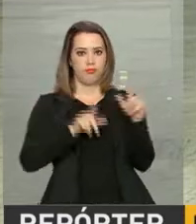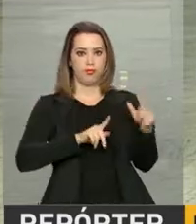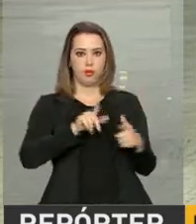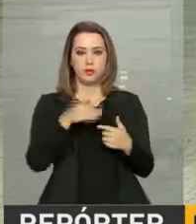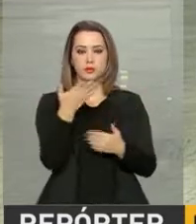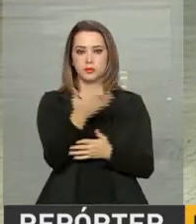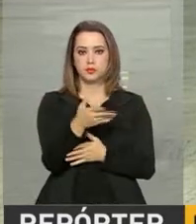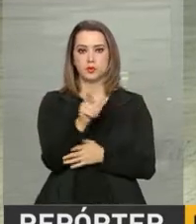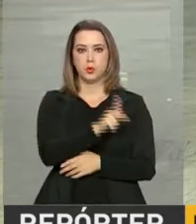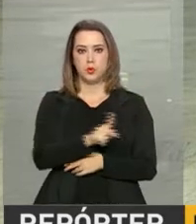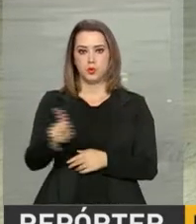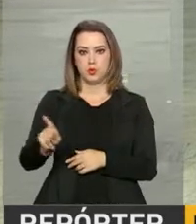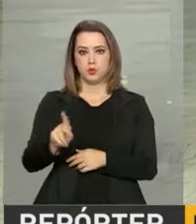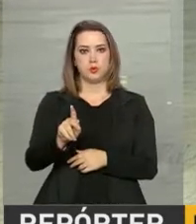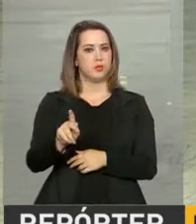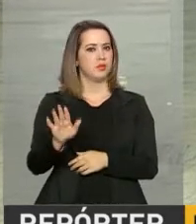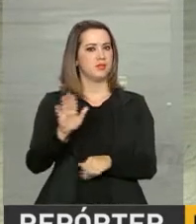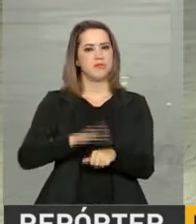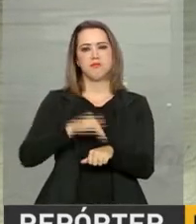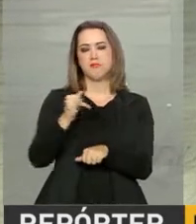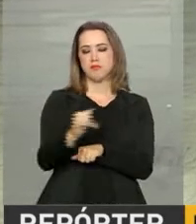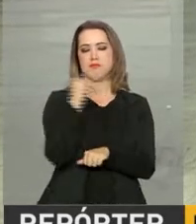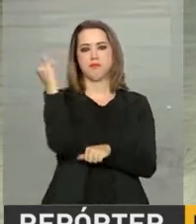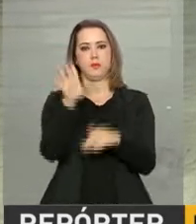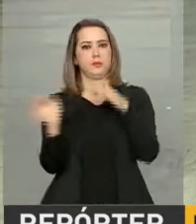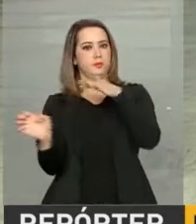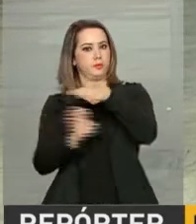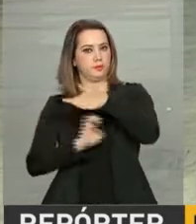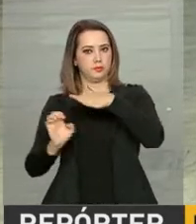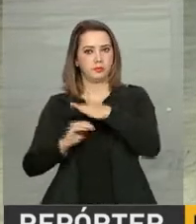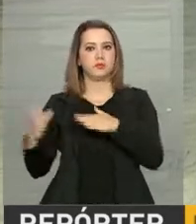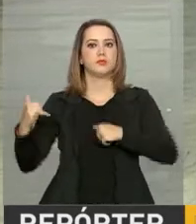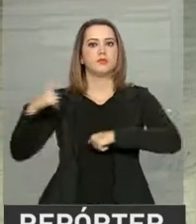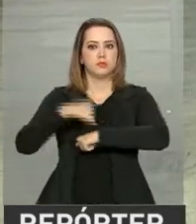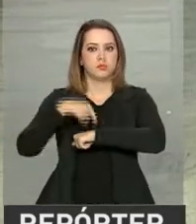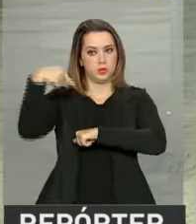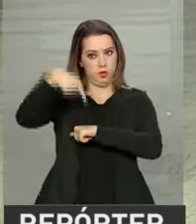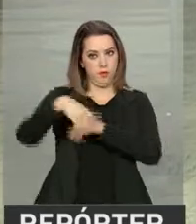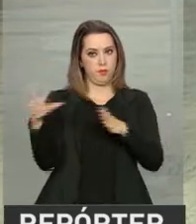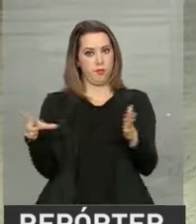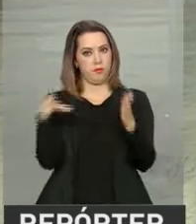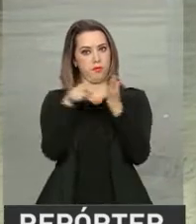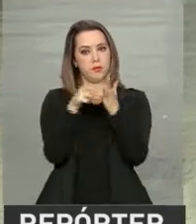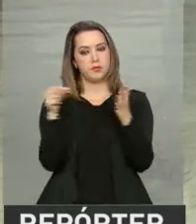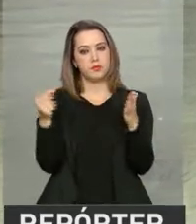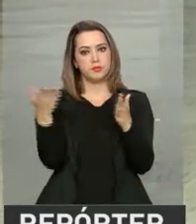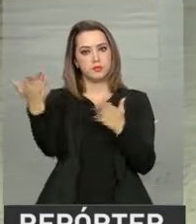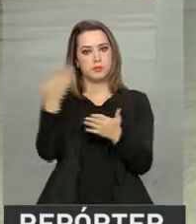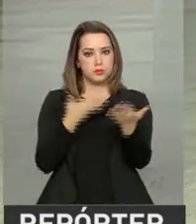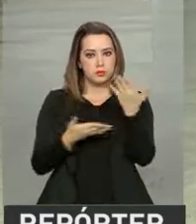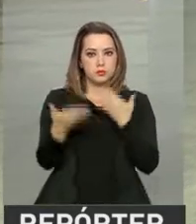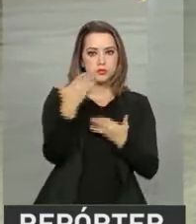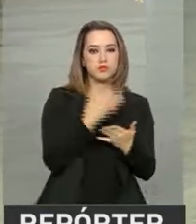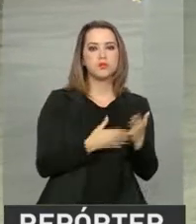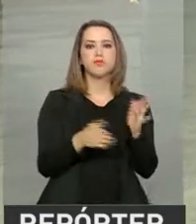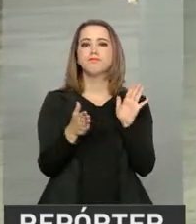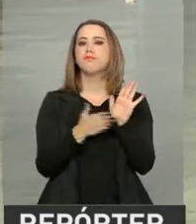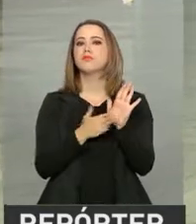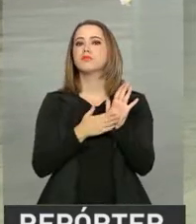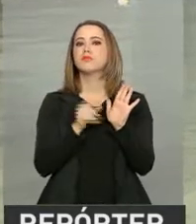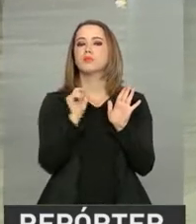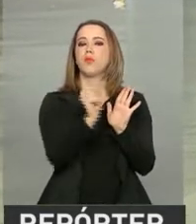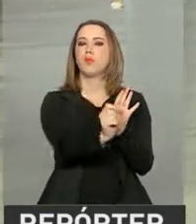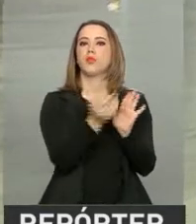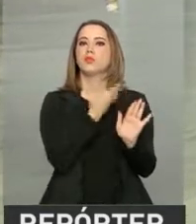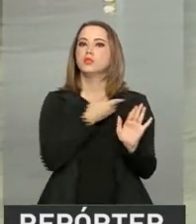NBR. Os presidentes das principais empresas aéreas do Brasil vieram aqui ao Palácio do Planalto trazer demandas ao governo